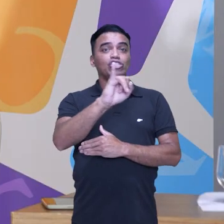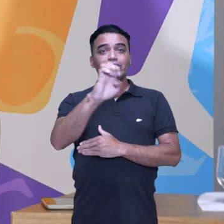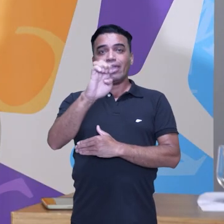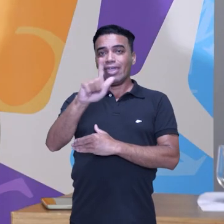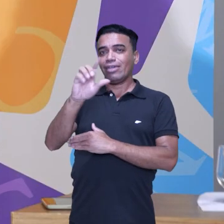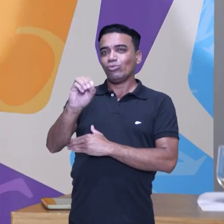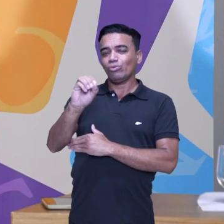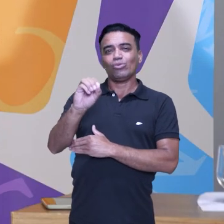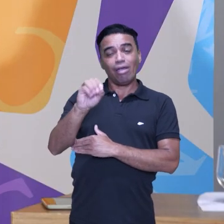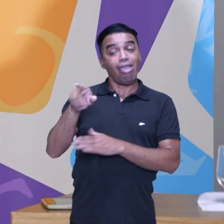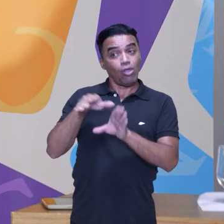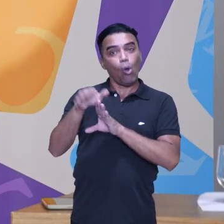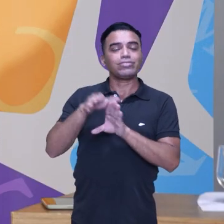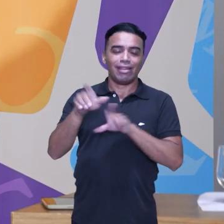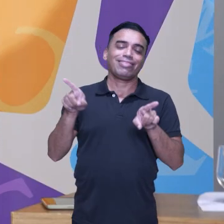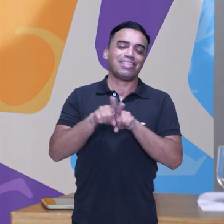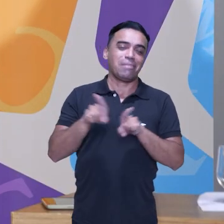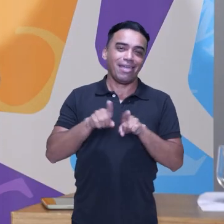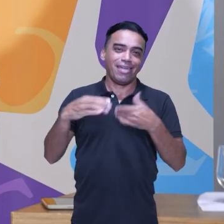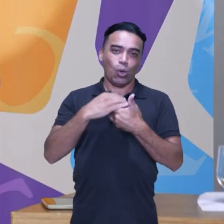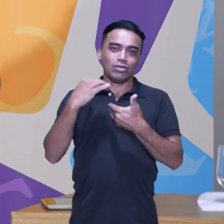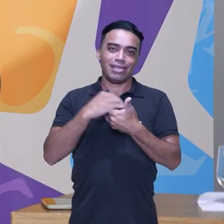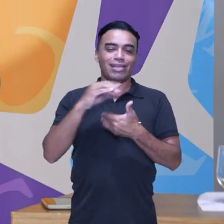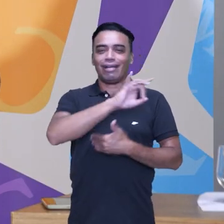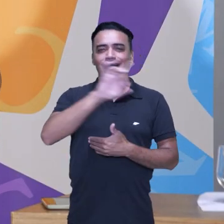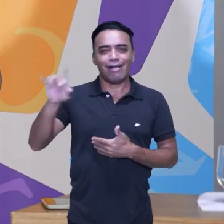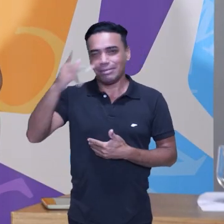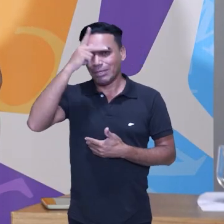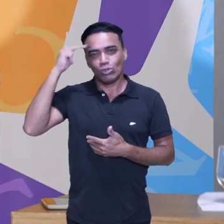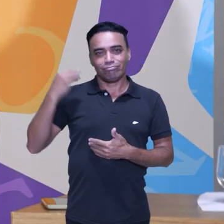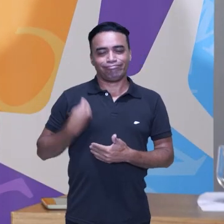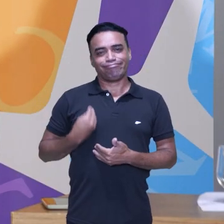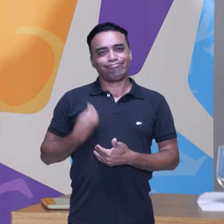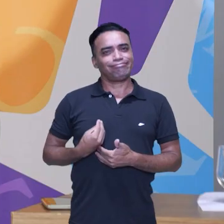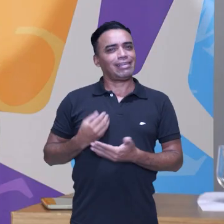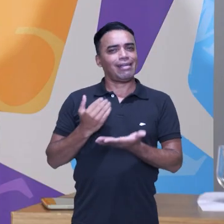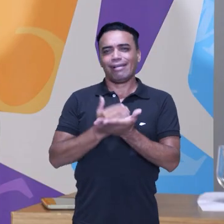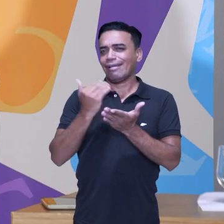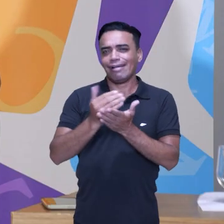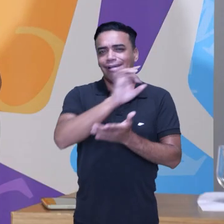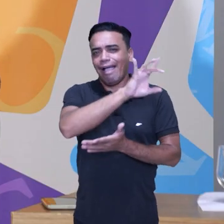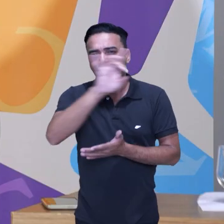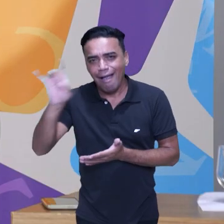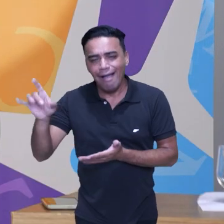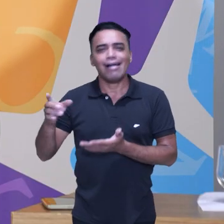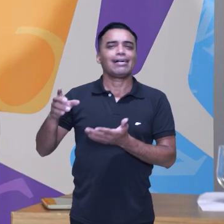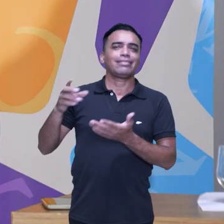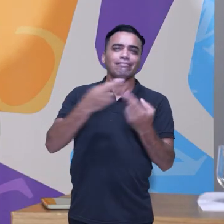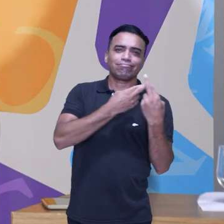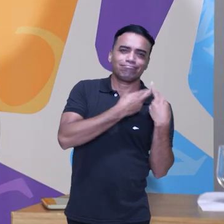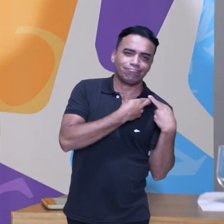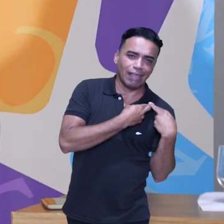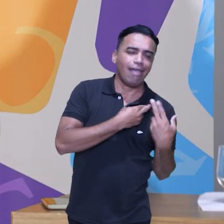contar, foi um dos conselheiros também, né? A cada um que está aqui, eu acho que cada um tem um papel, cada um tem uma história,